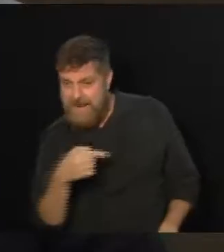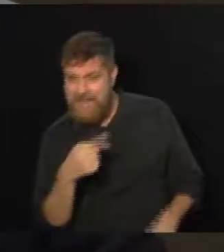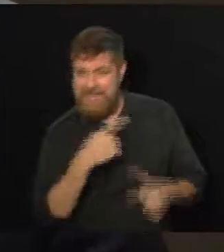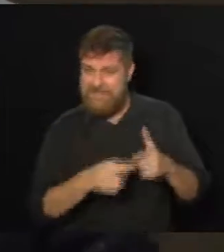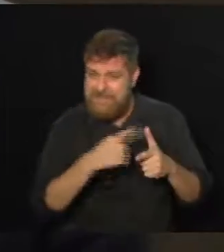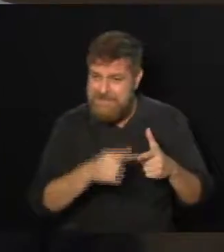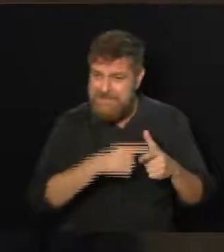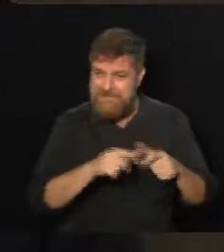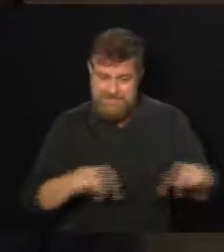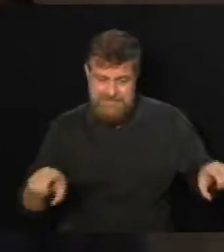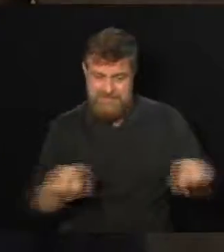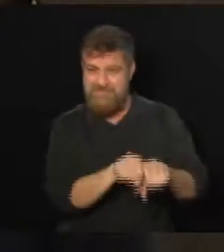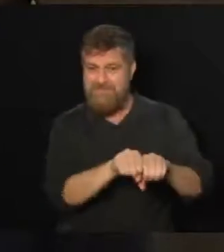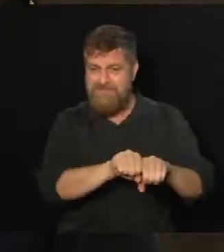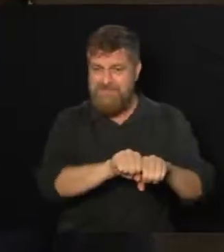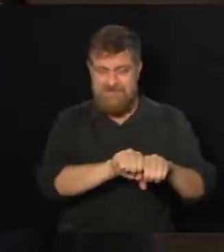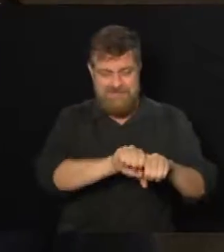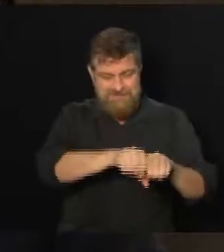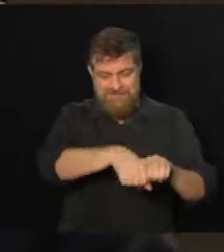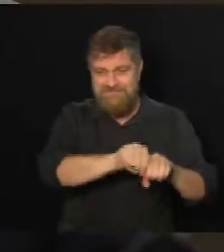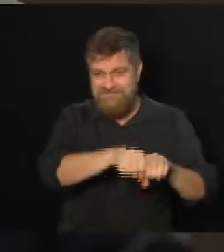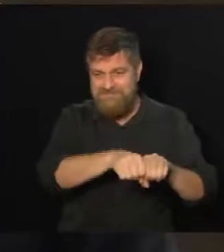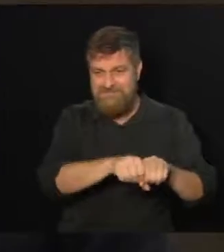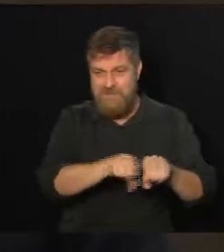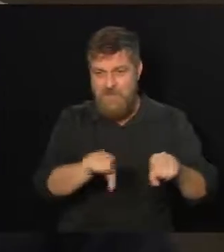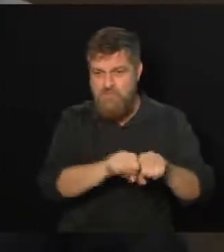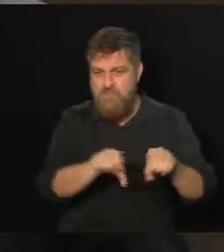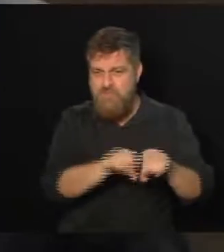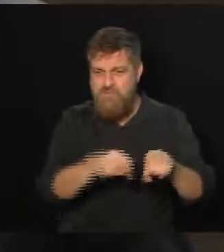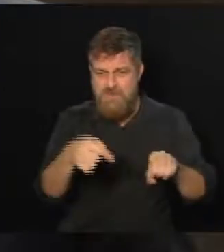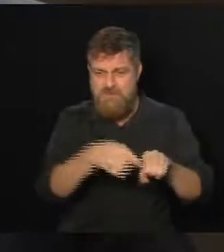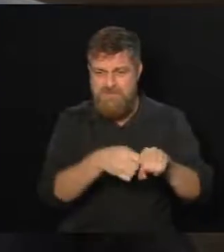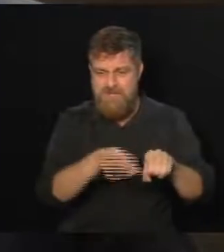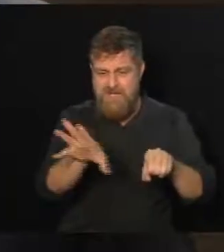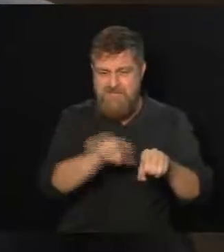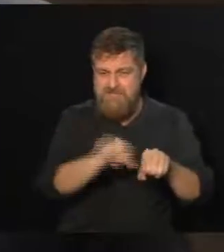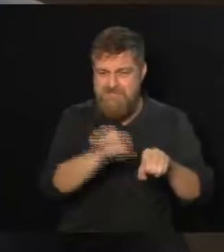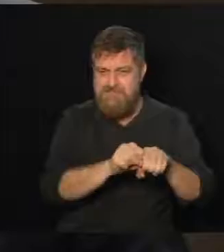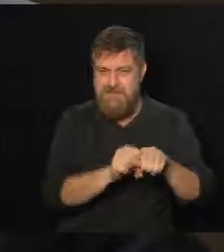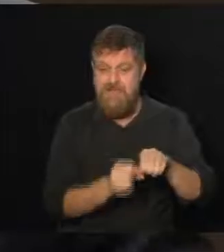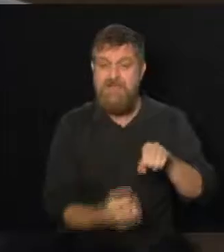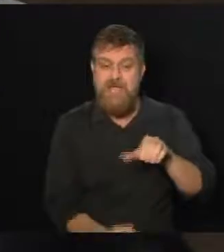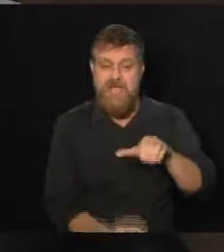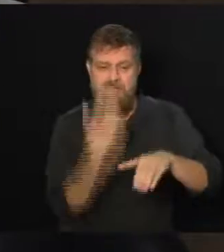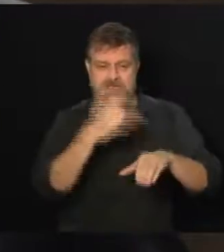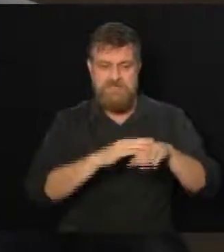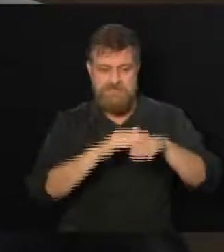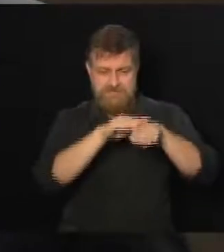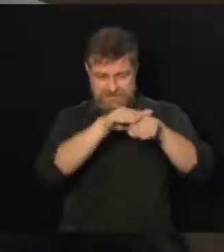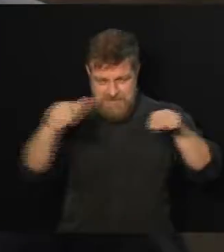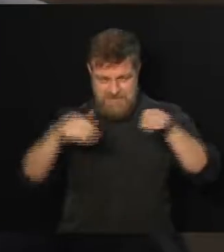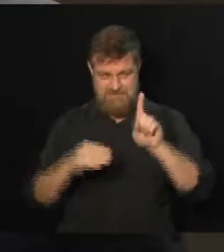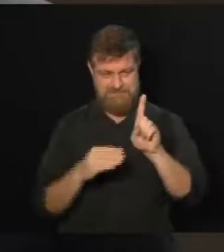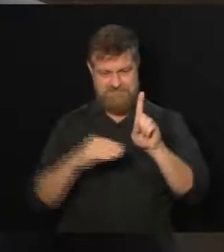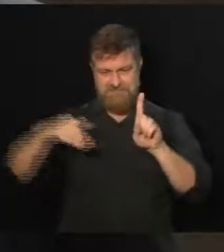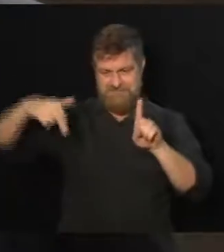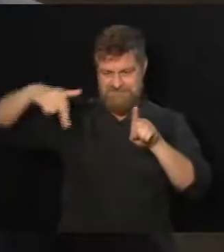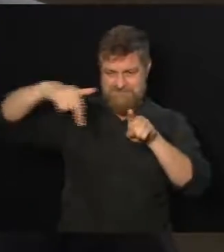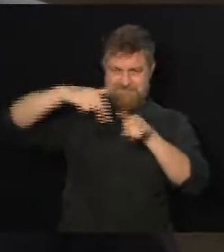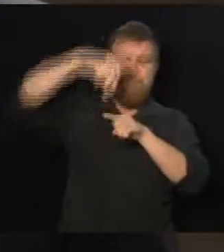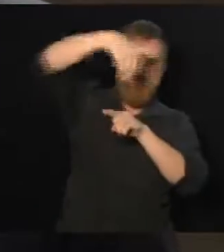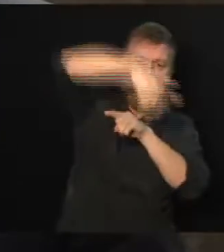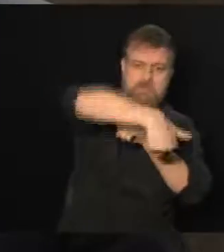relação à instalação dessa válvula. Essa válvula está ficando muito acima do piso, o que deixa